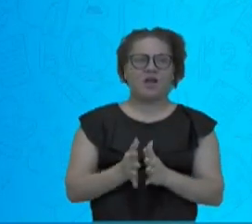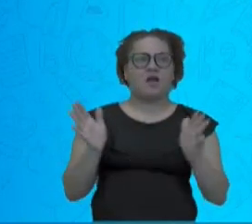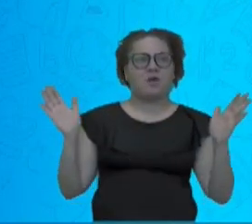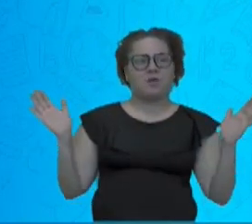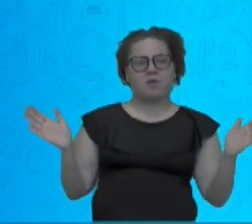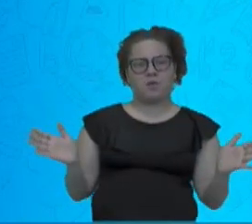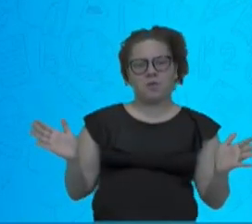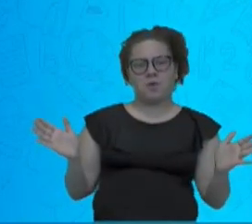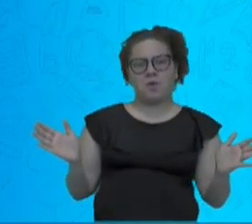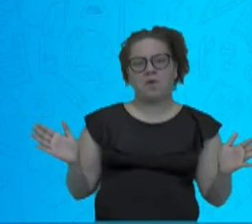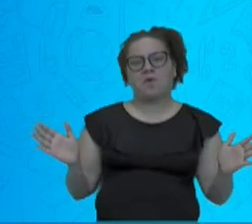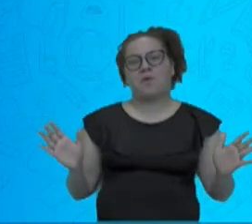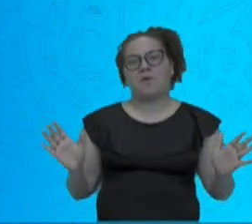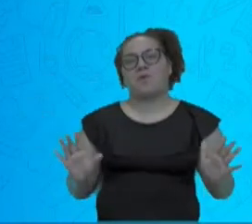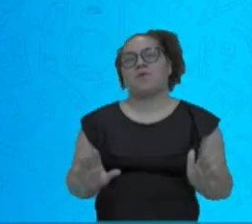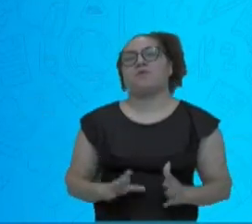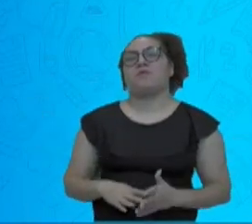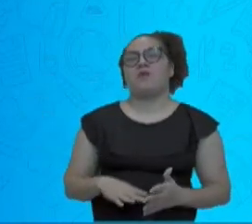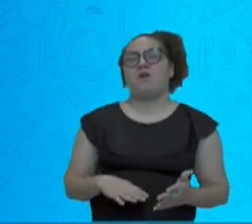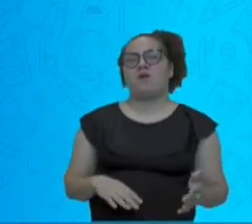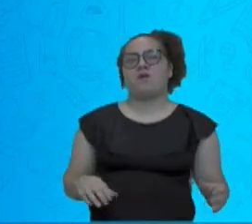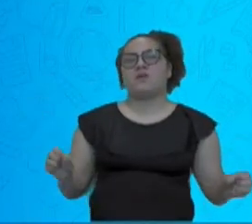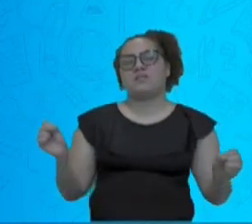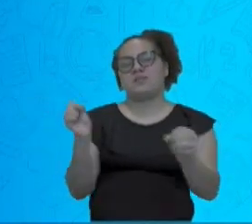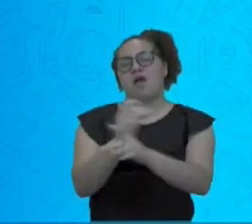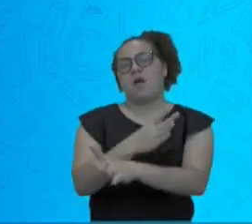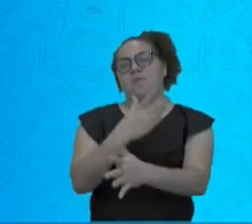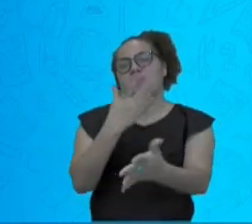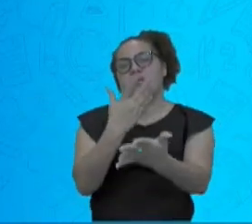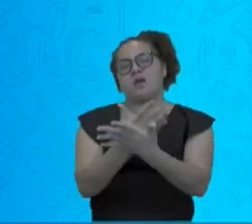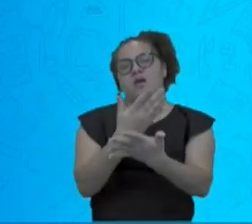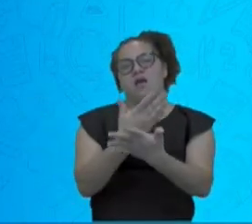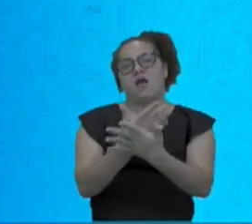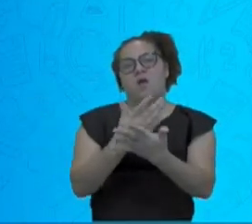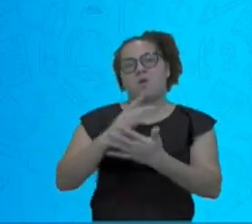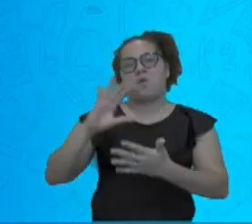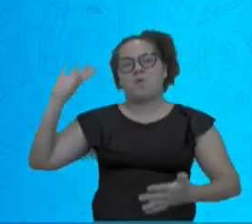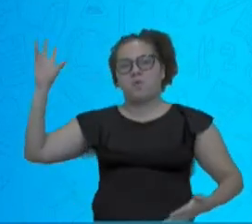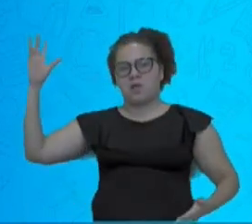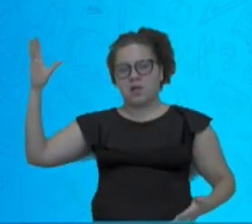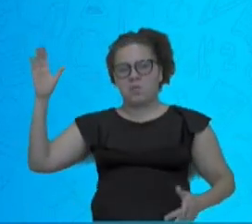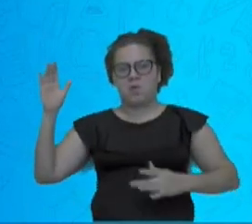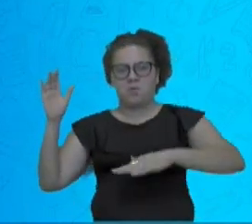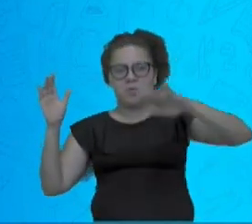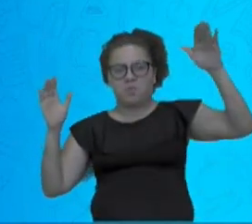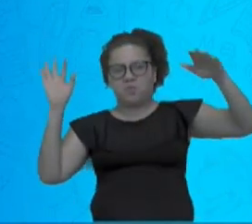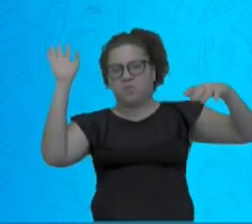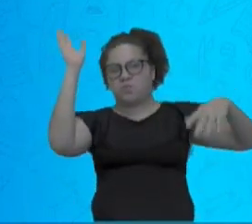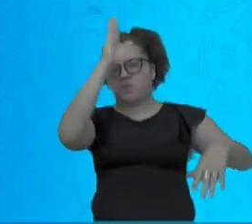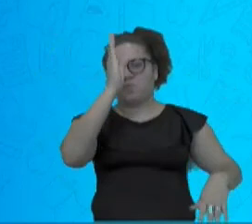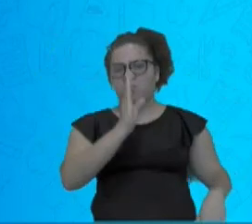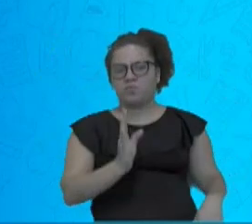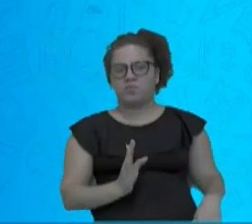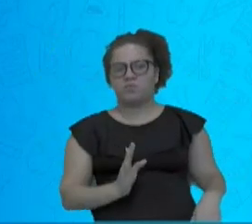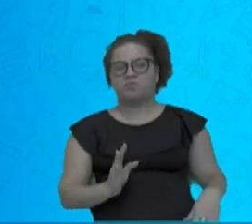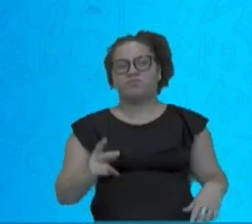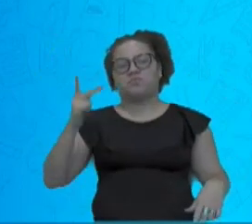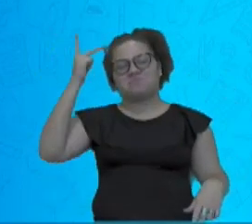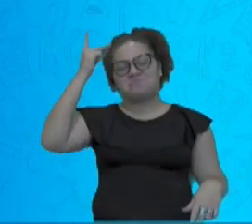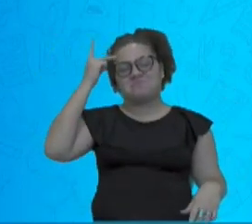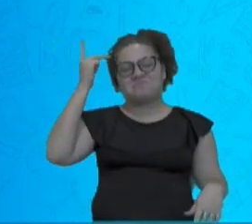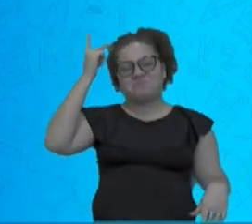nós vamos findar essa aula sobre o clima, o relevo, e vocês perceberam que naturalmente eu falei